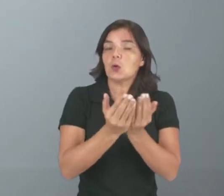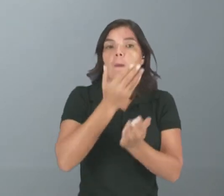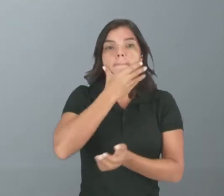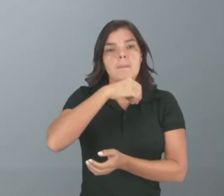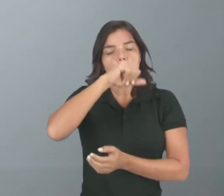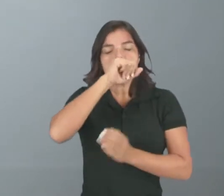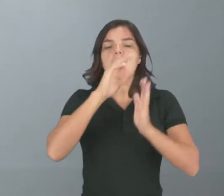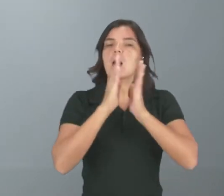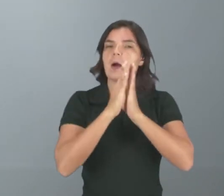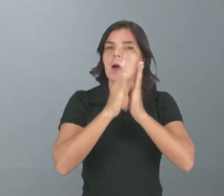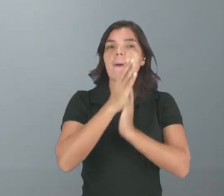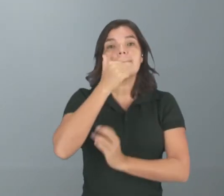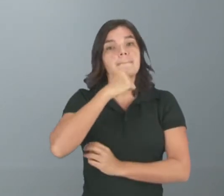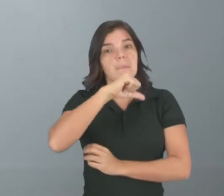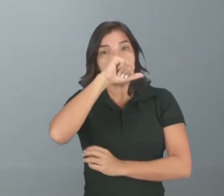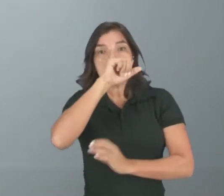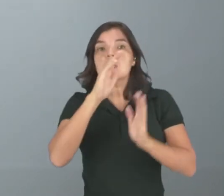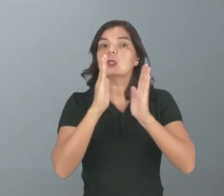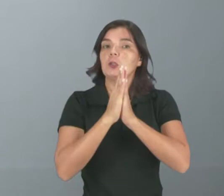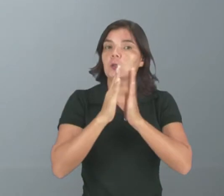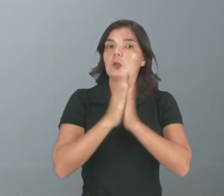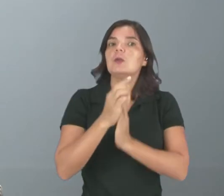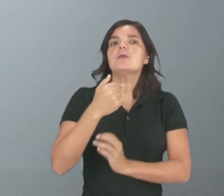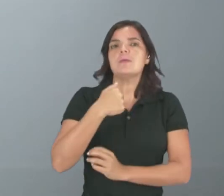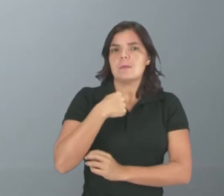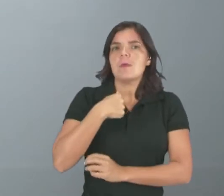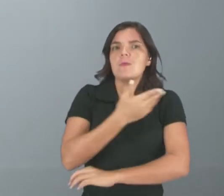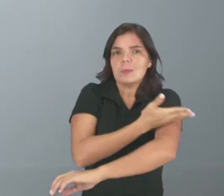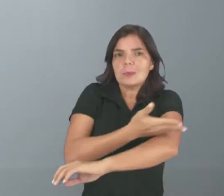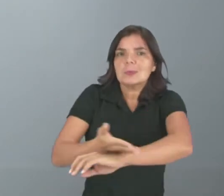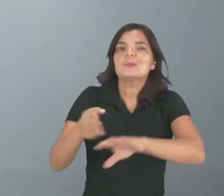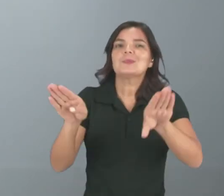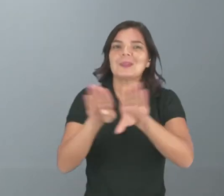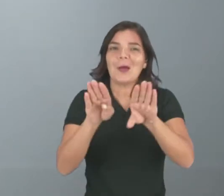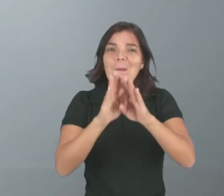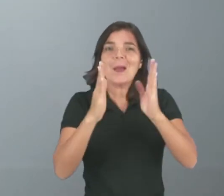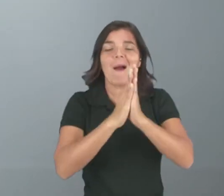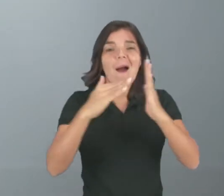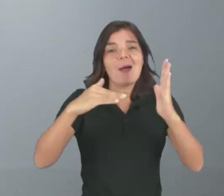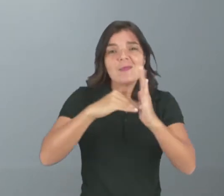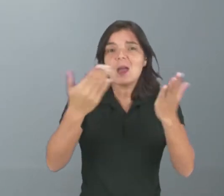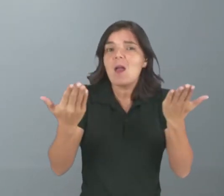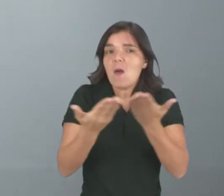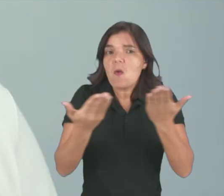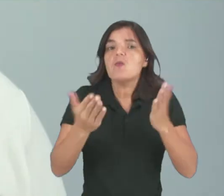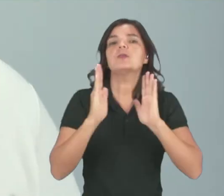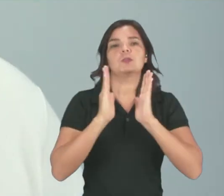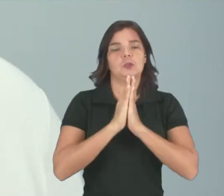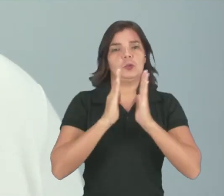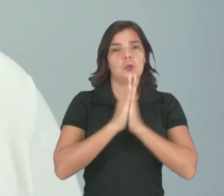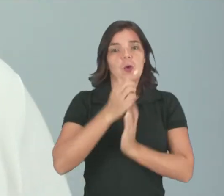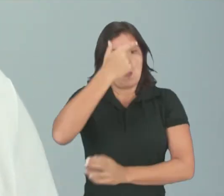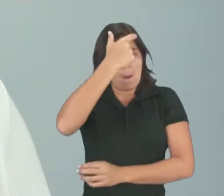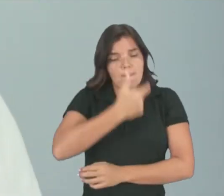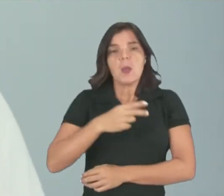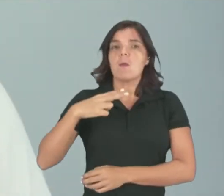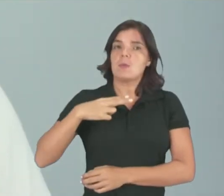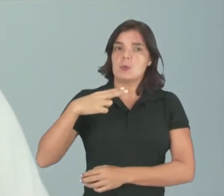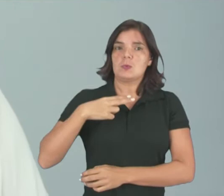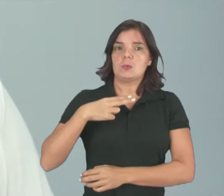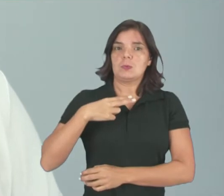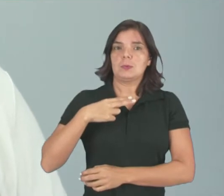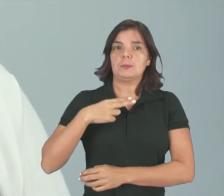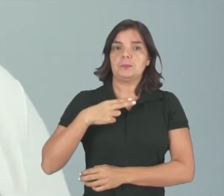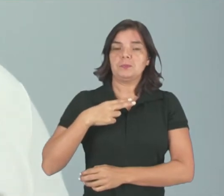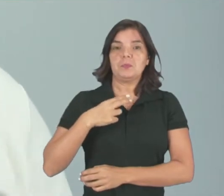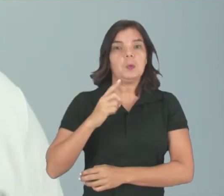pai orava, minha mãe orava, né? E eu tive o hábito de oração, até hoje eu tenho um hábito de oração, a minha pessoa particular,